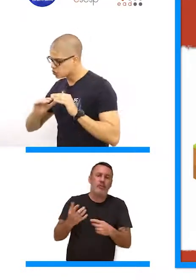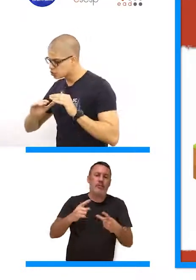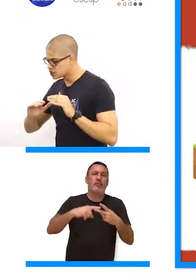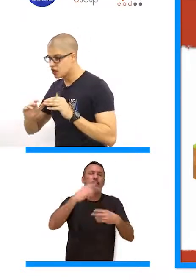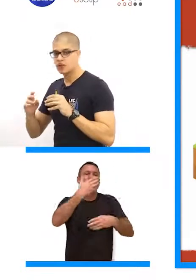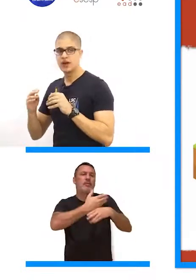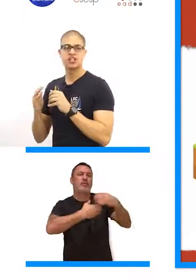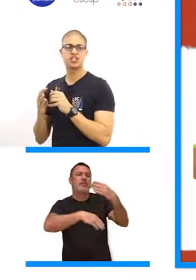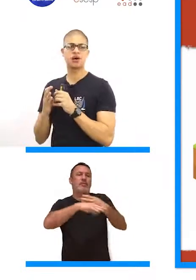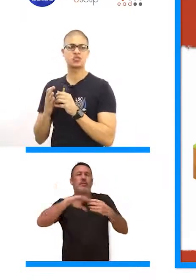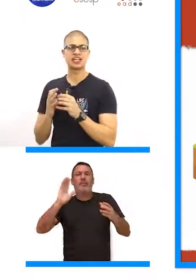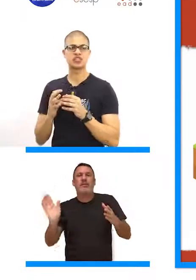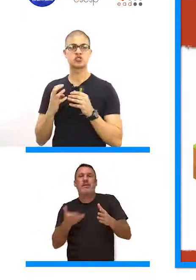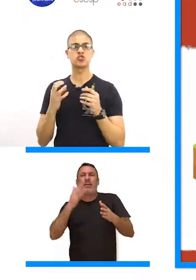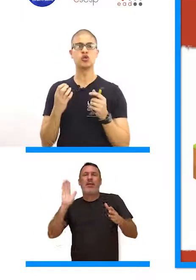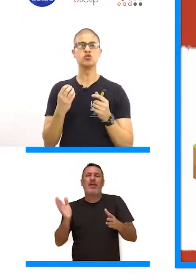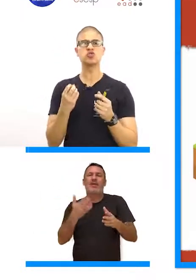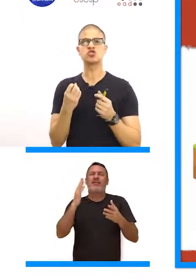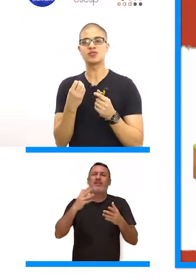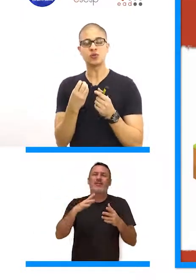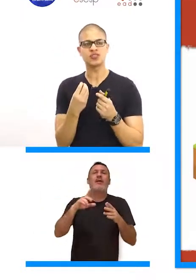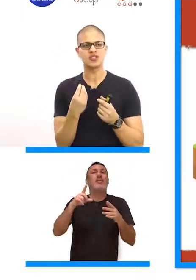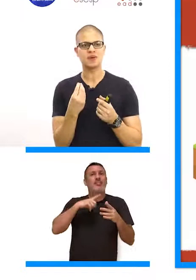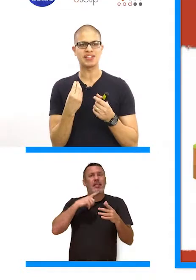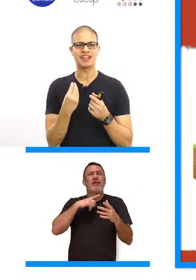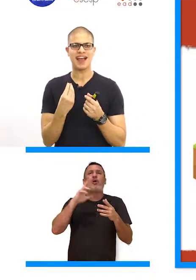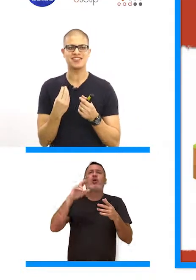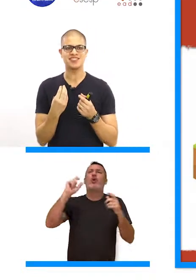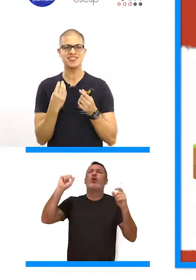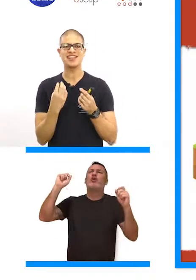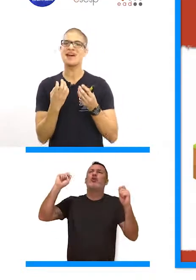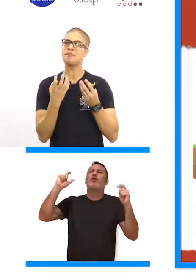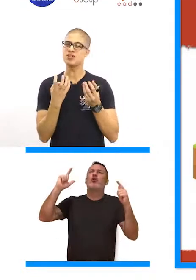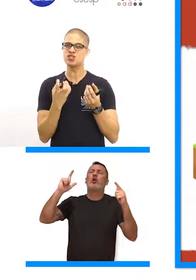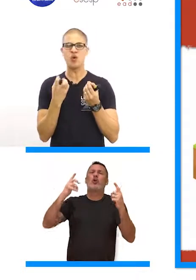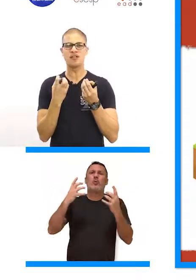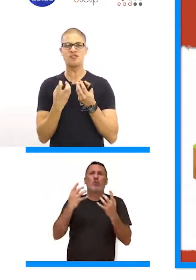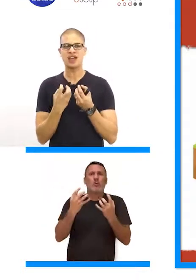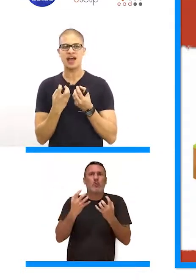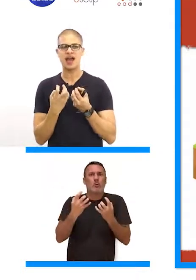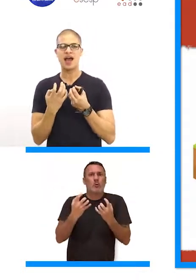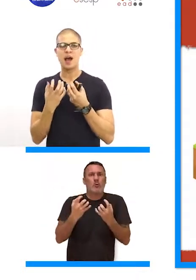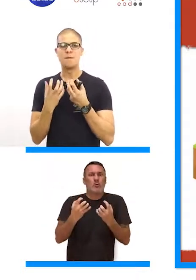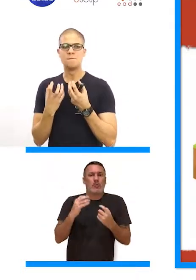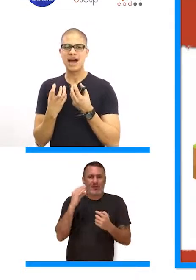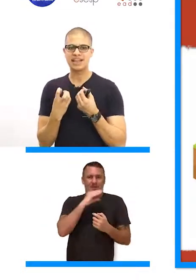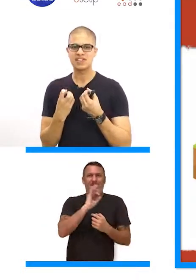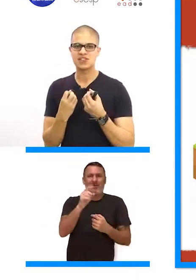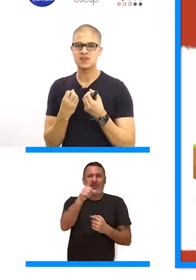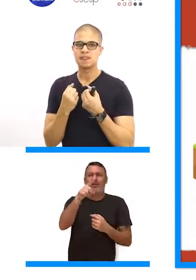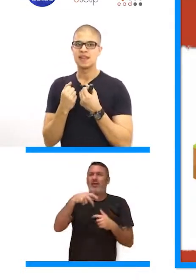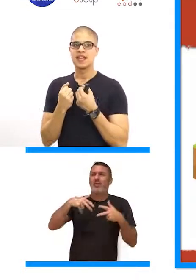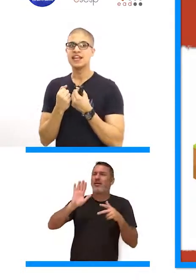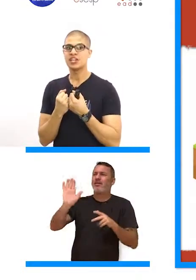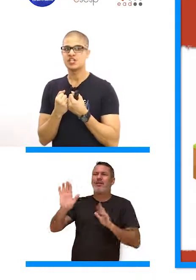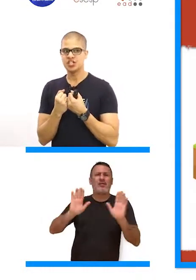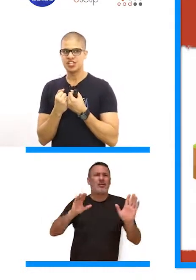também na construção de calçadas, todos esses materiais eles tendem a absorver